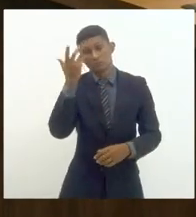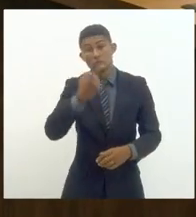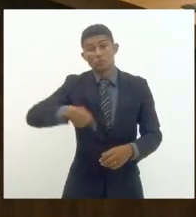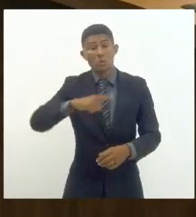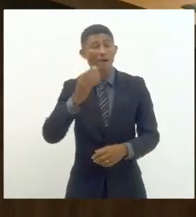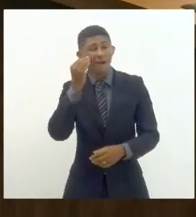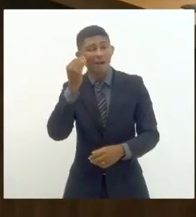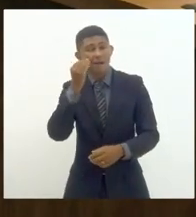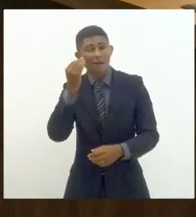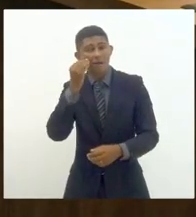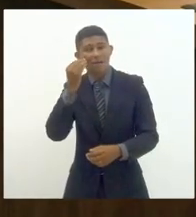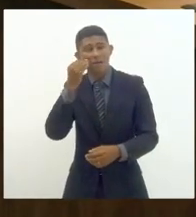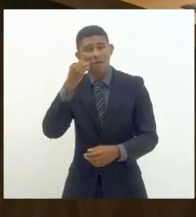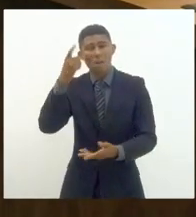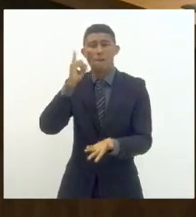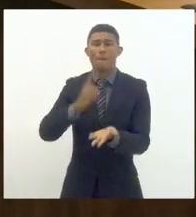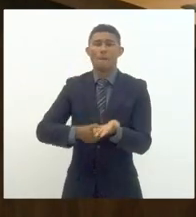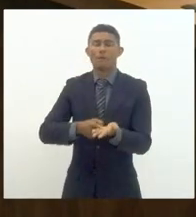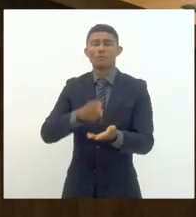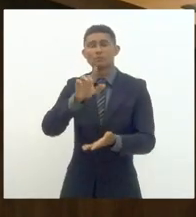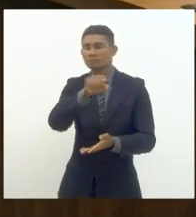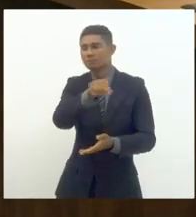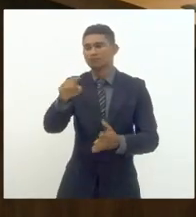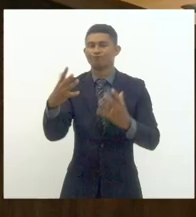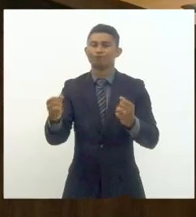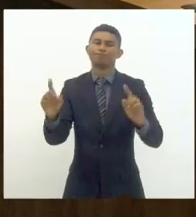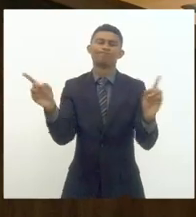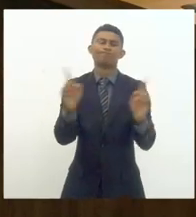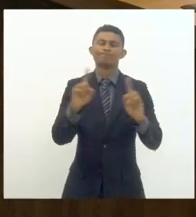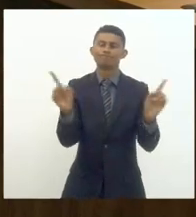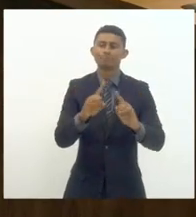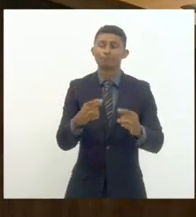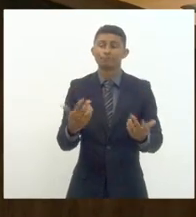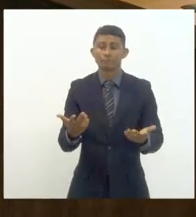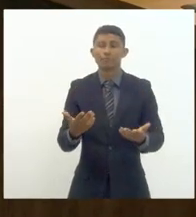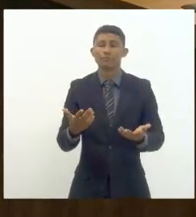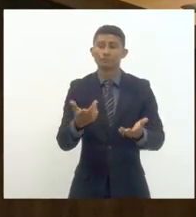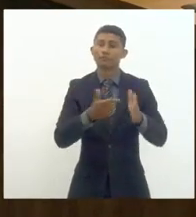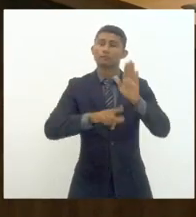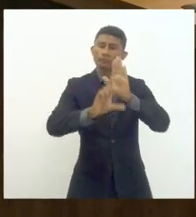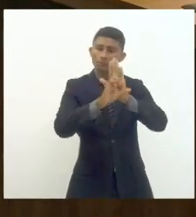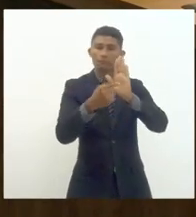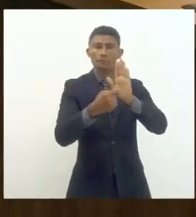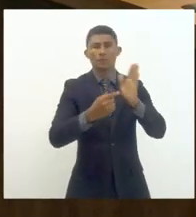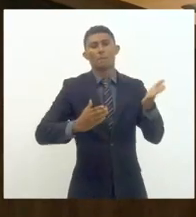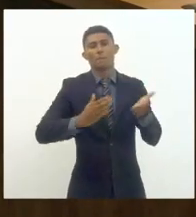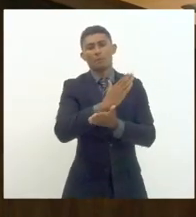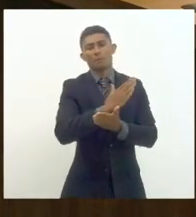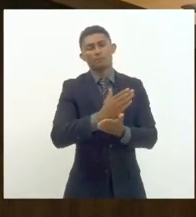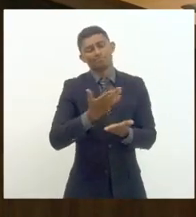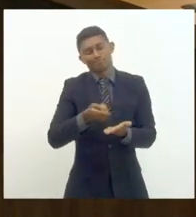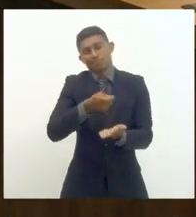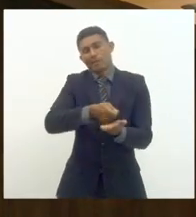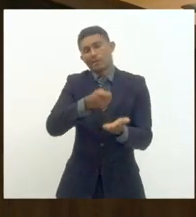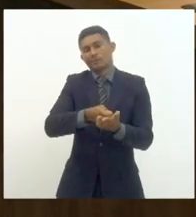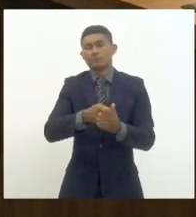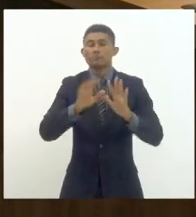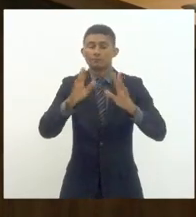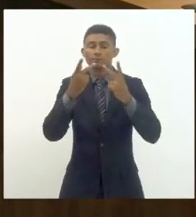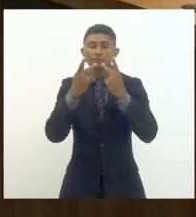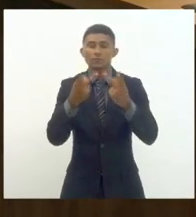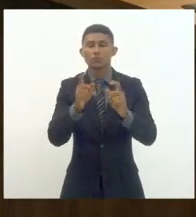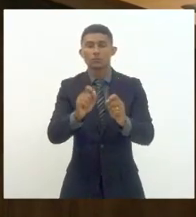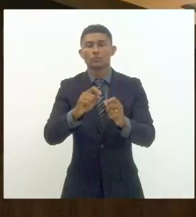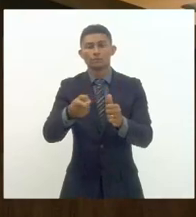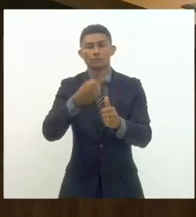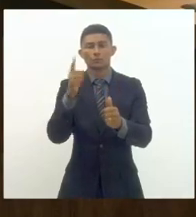nesse sentido, isto não foi aceito, passamos com a lei em caráter obrigatório, mas eu quero ressaltar,